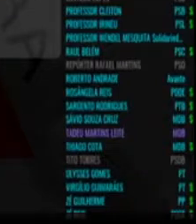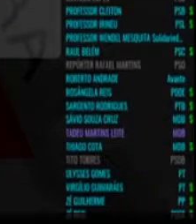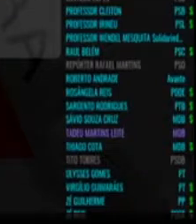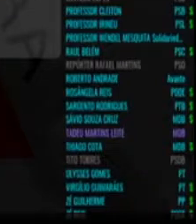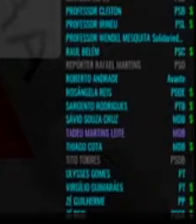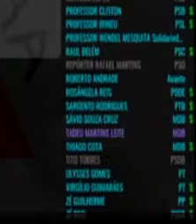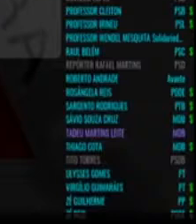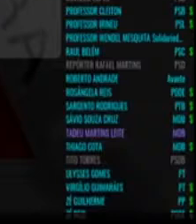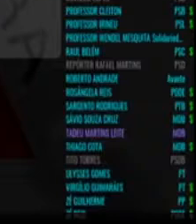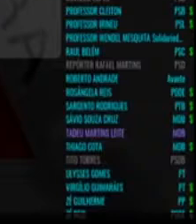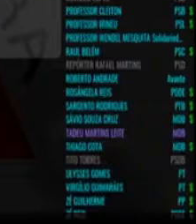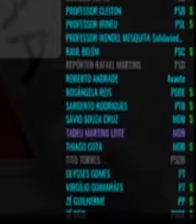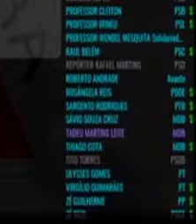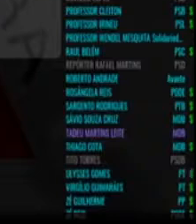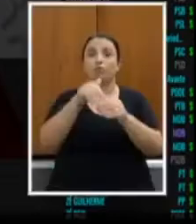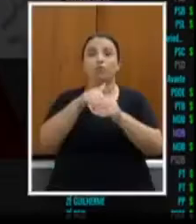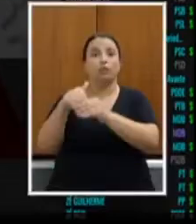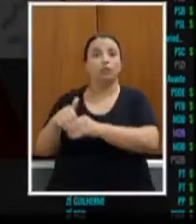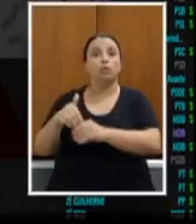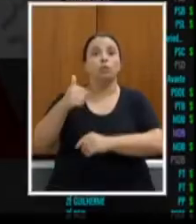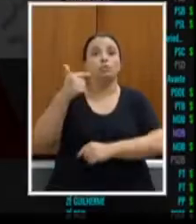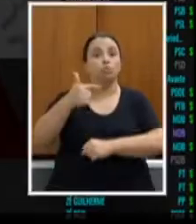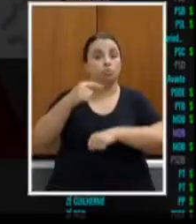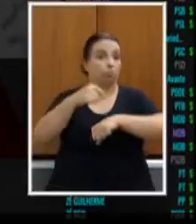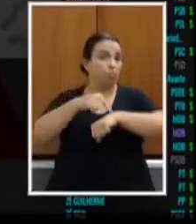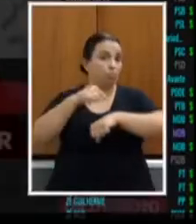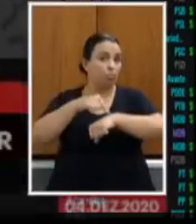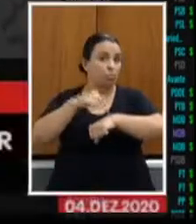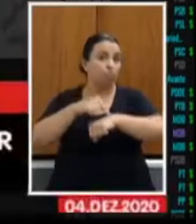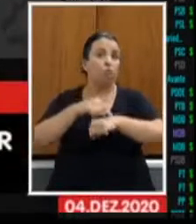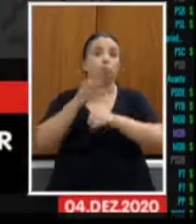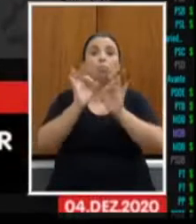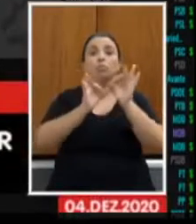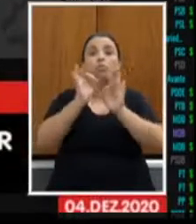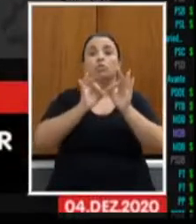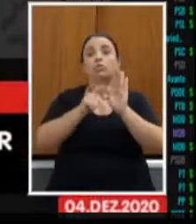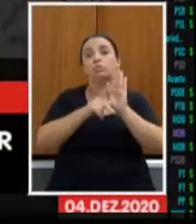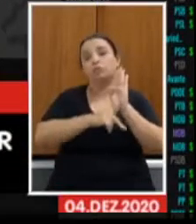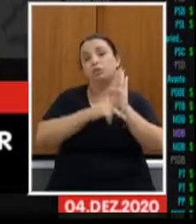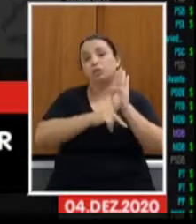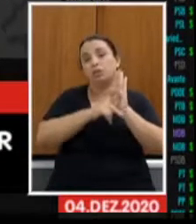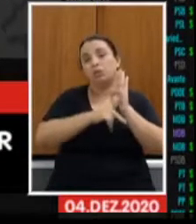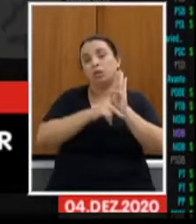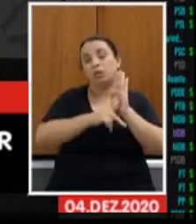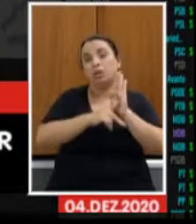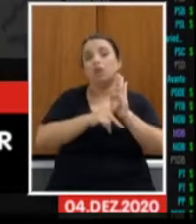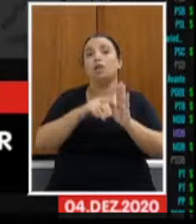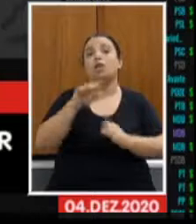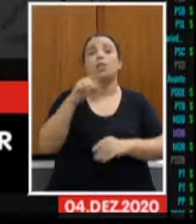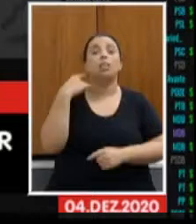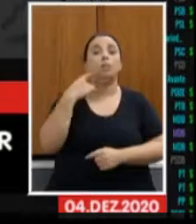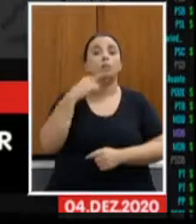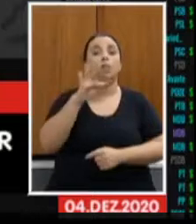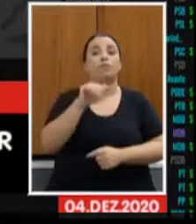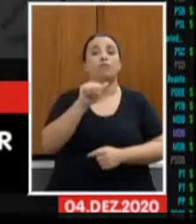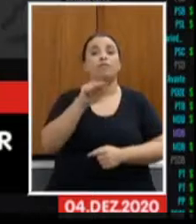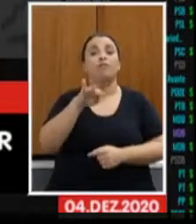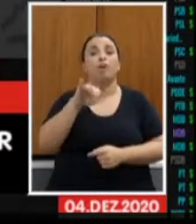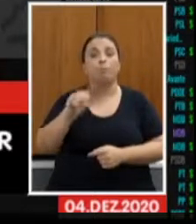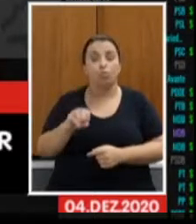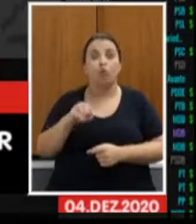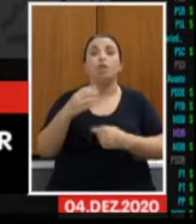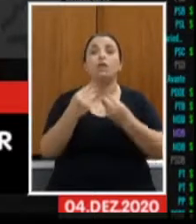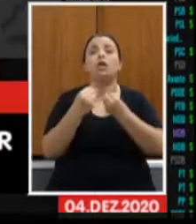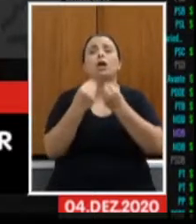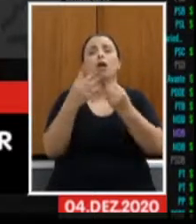Agora você acompanha a votação em segundo turno de um projeto de lei do deputado Fábio Avelar Oliveira, que autoriza uma